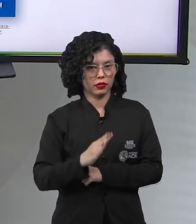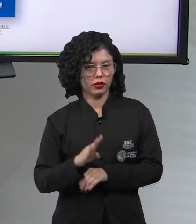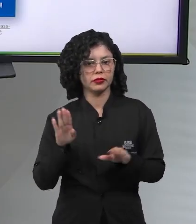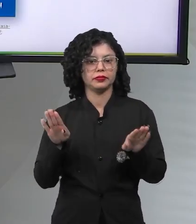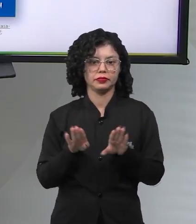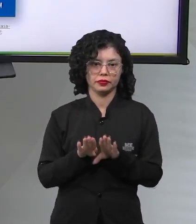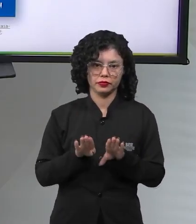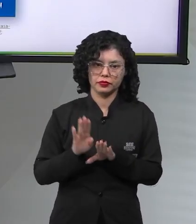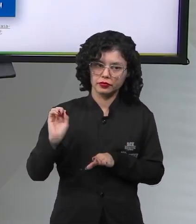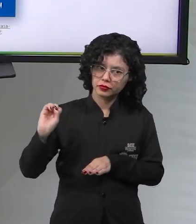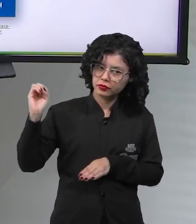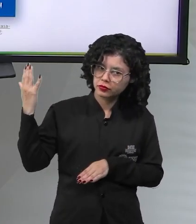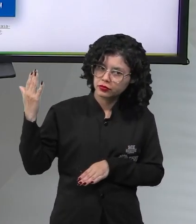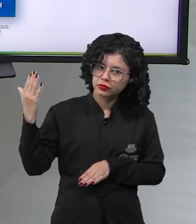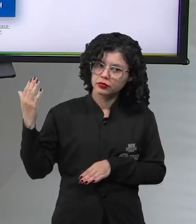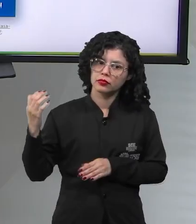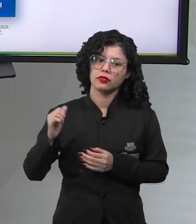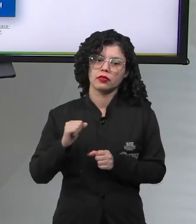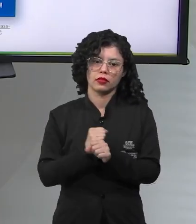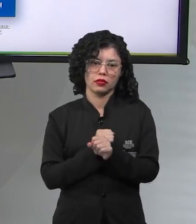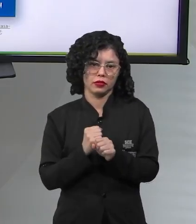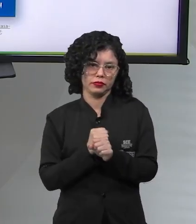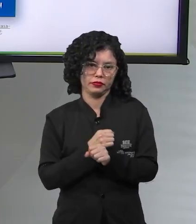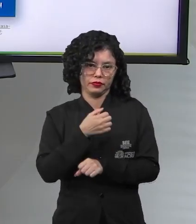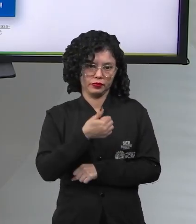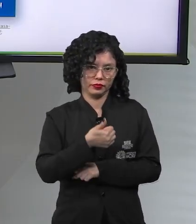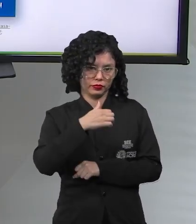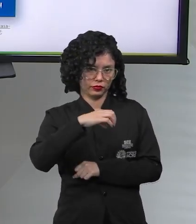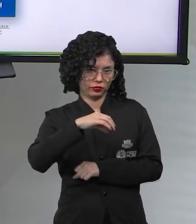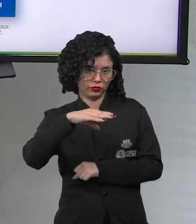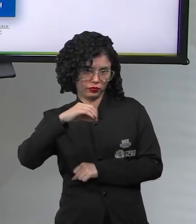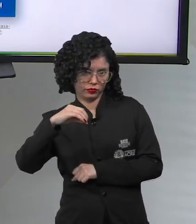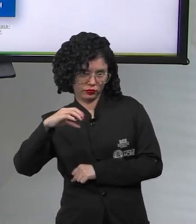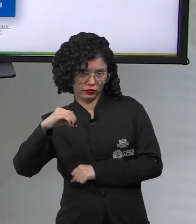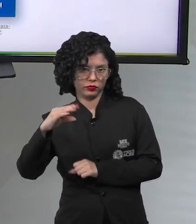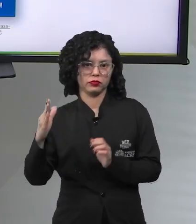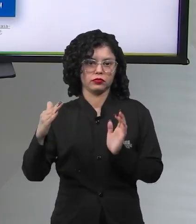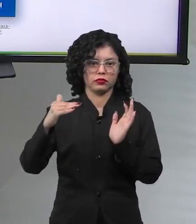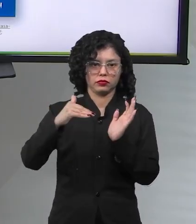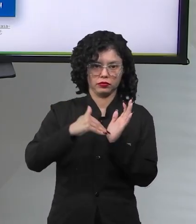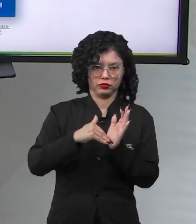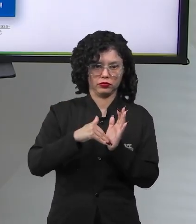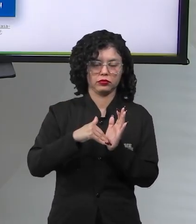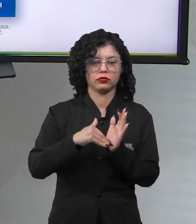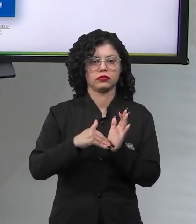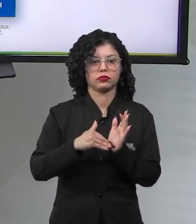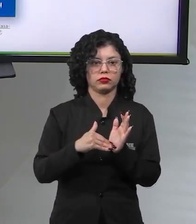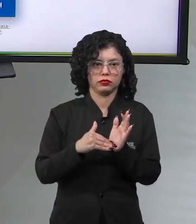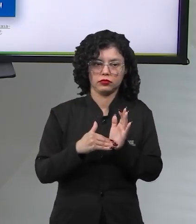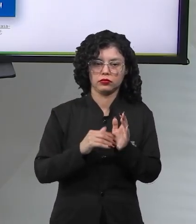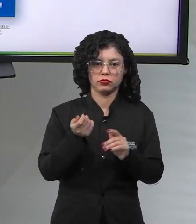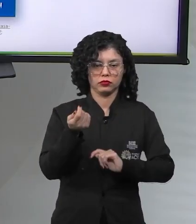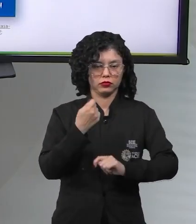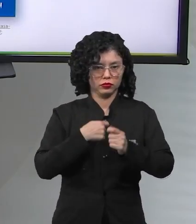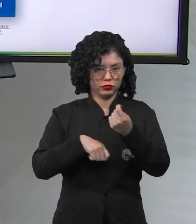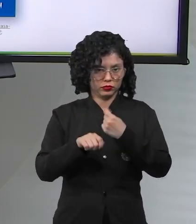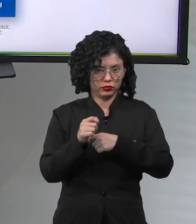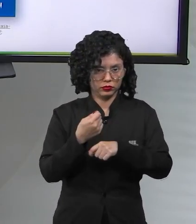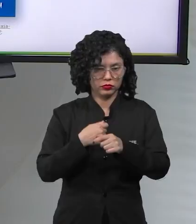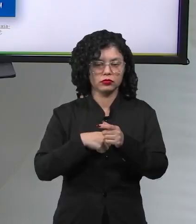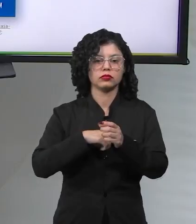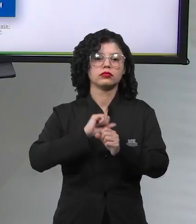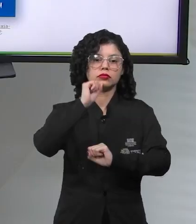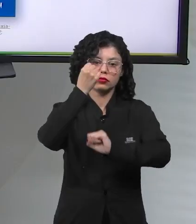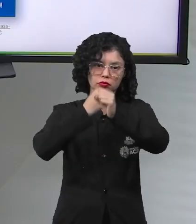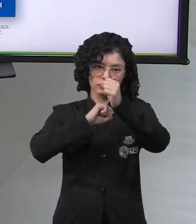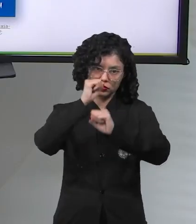que ocorre a partir dos anos 1900, né, delineando uma economia